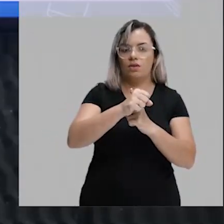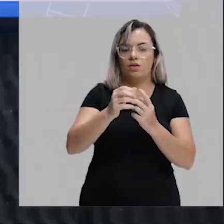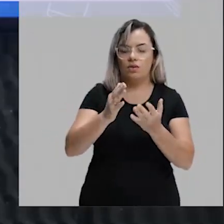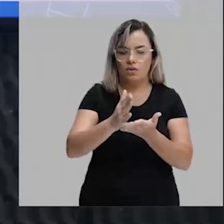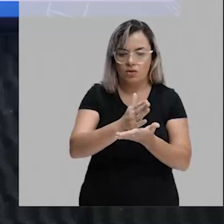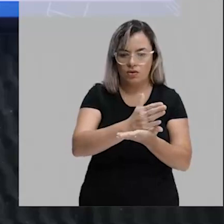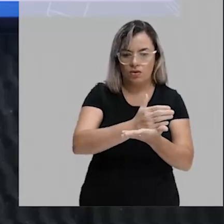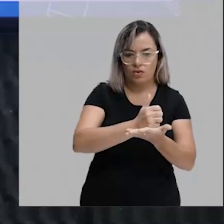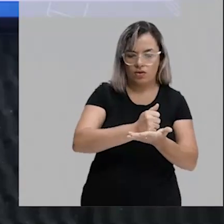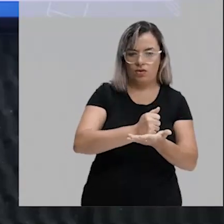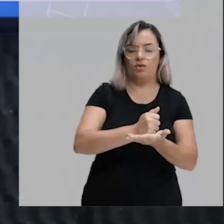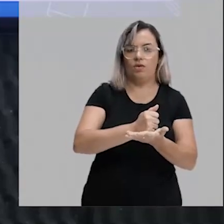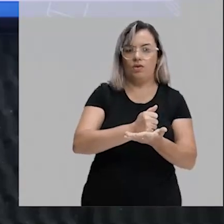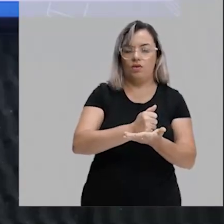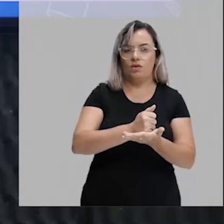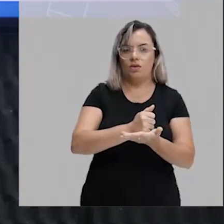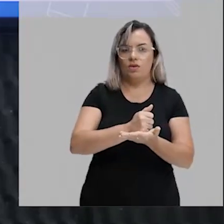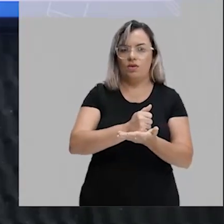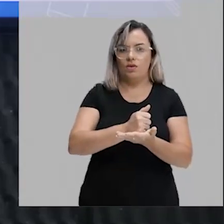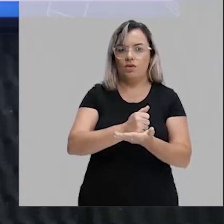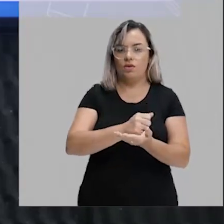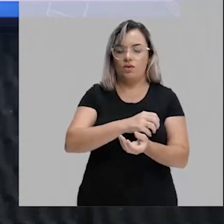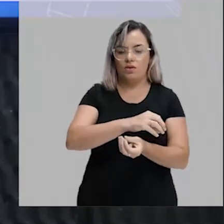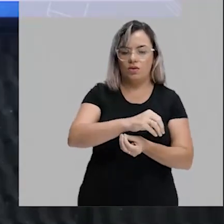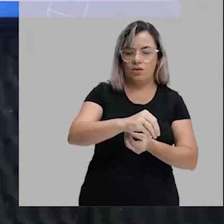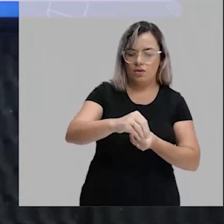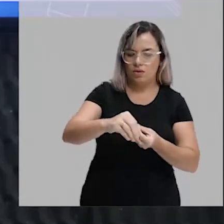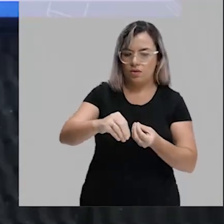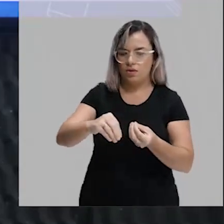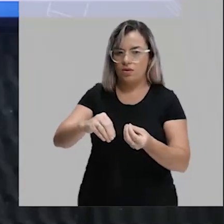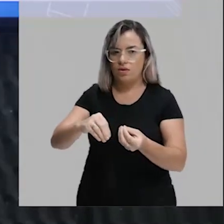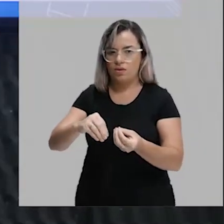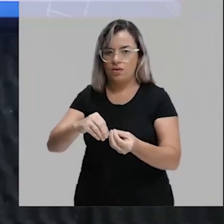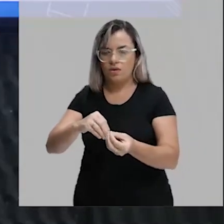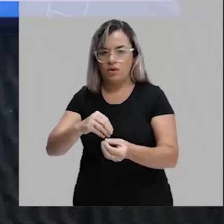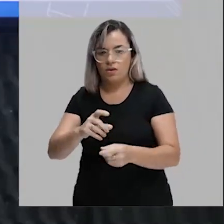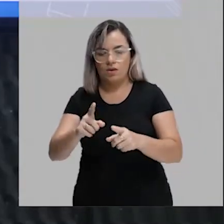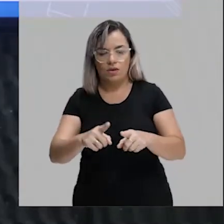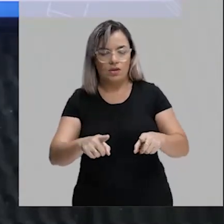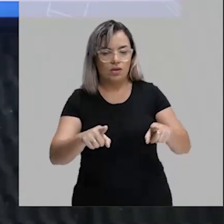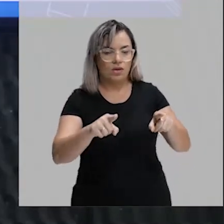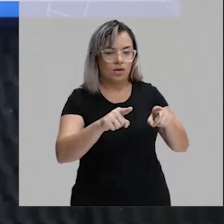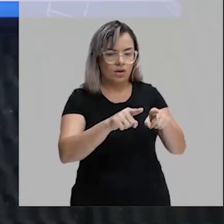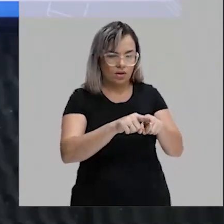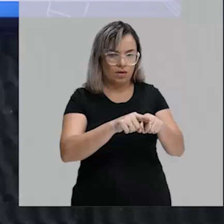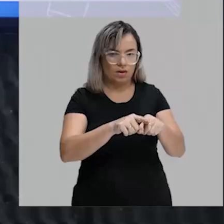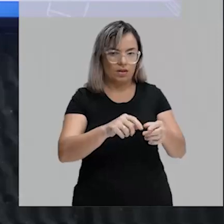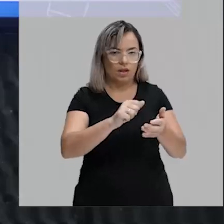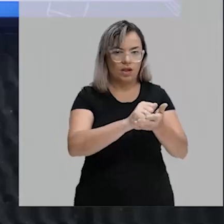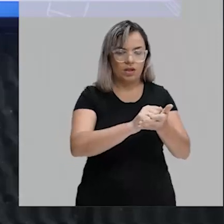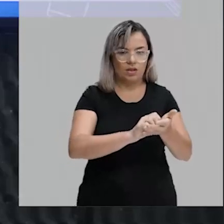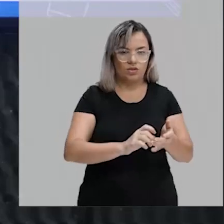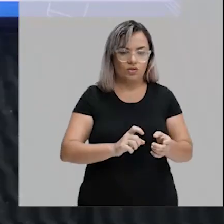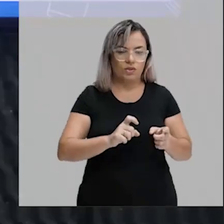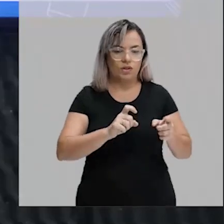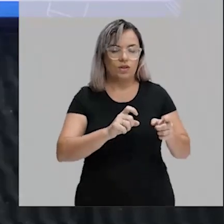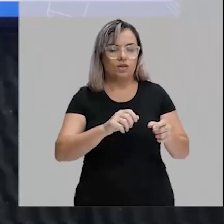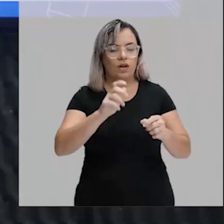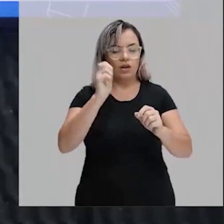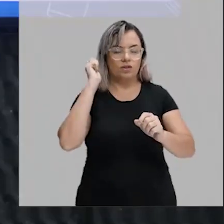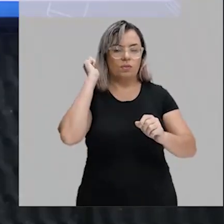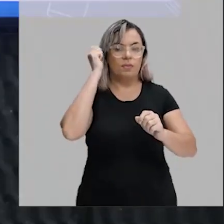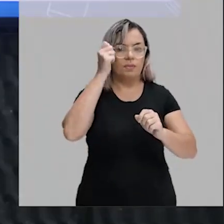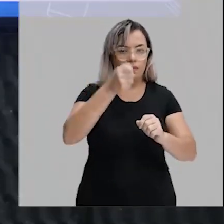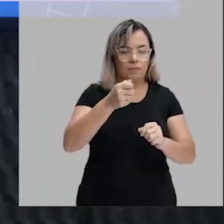inclusive, envolvida em atividades marítimas pesqueiras. Isso vai ser muito importante. O envolvimento dessa